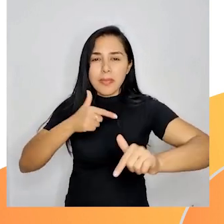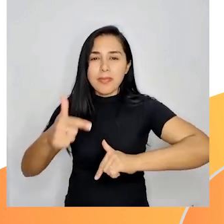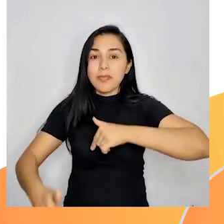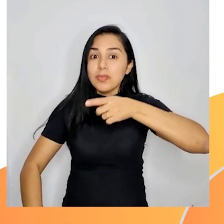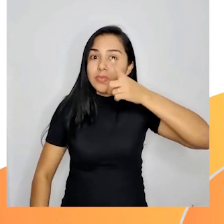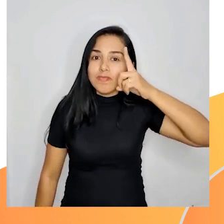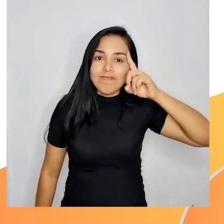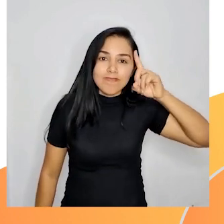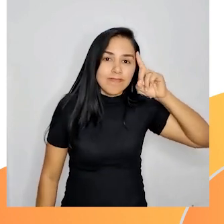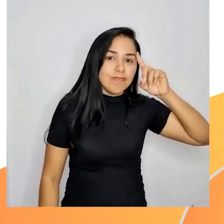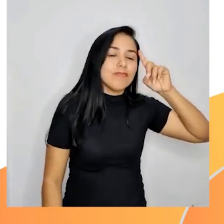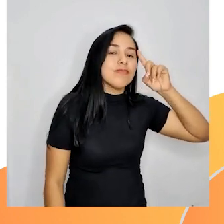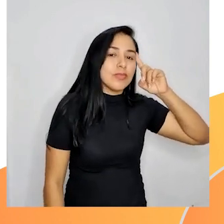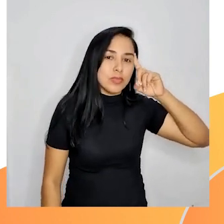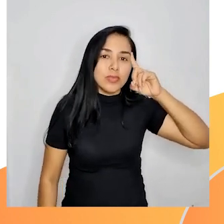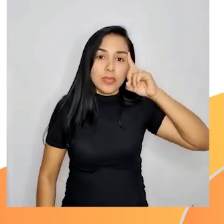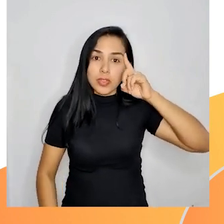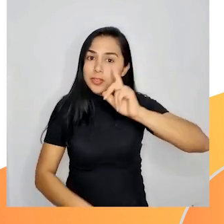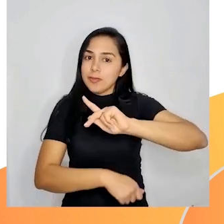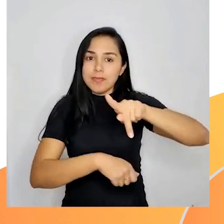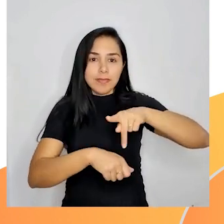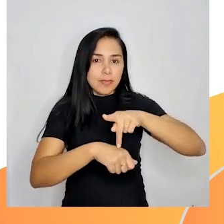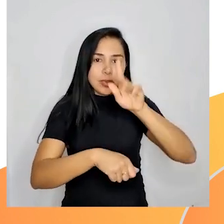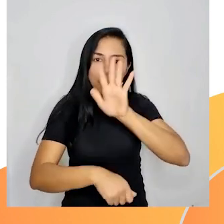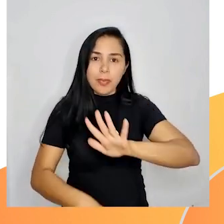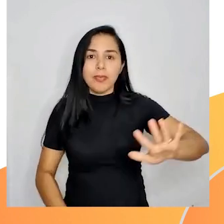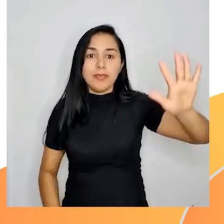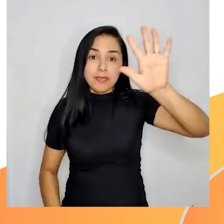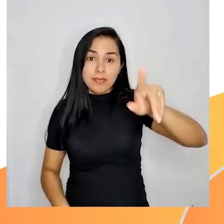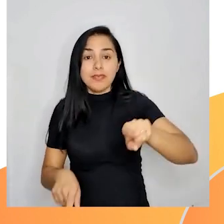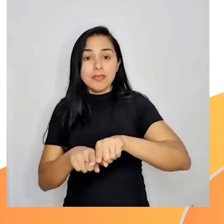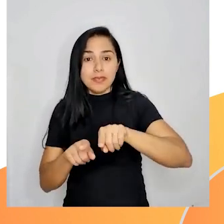diariamente por todo o país, por todo o mundo.